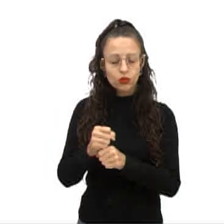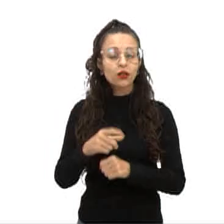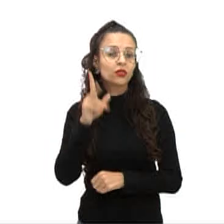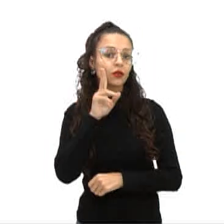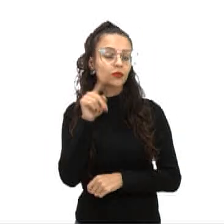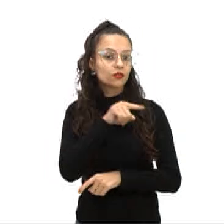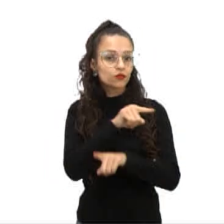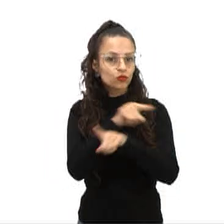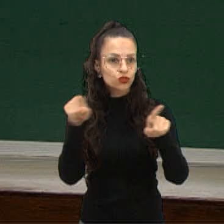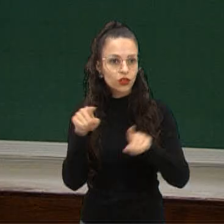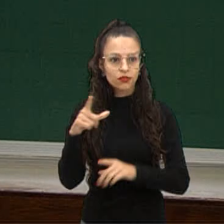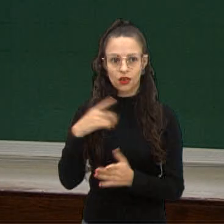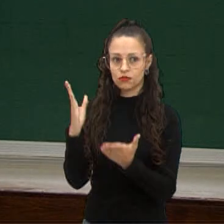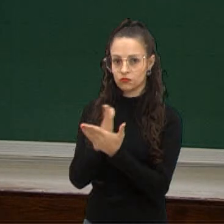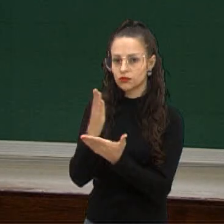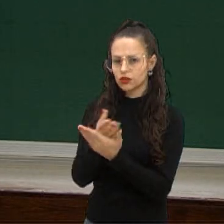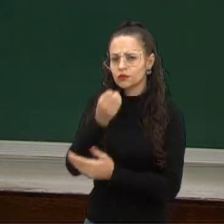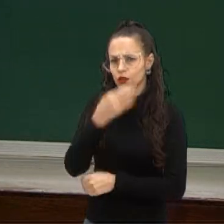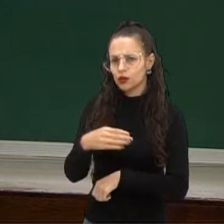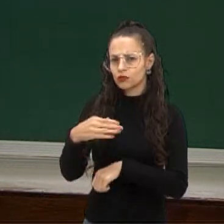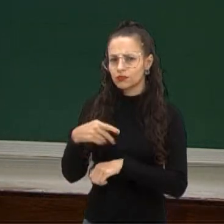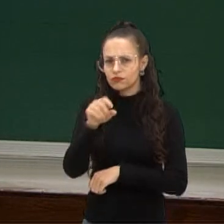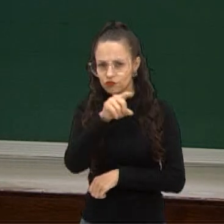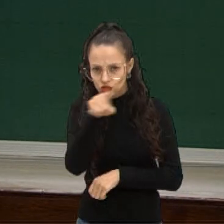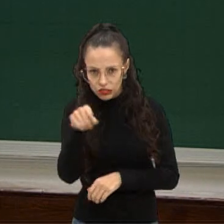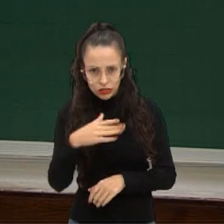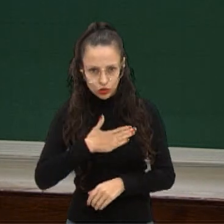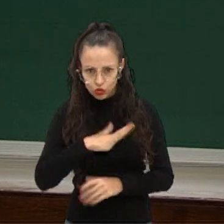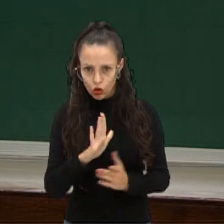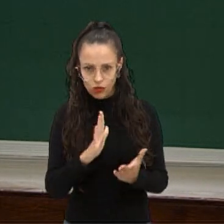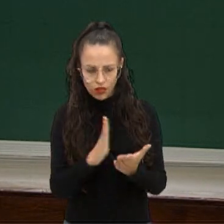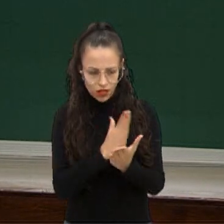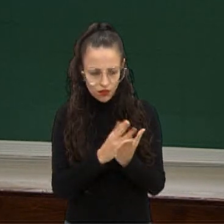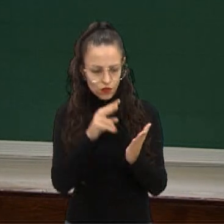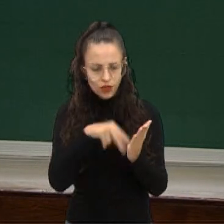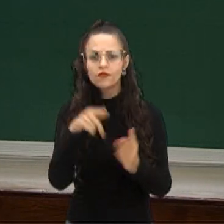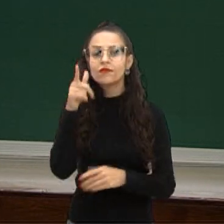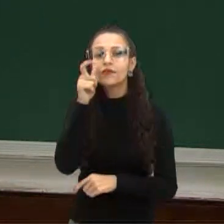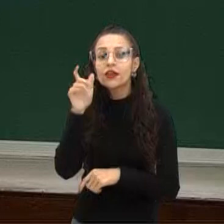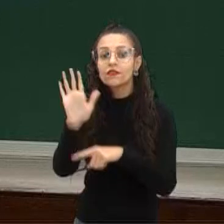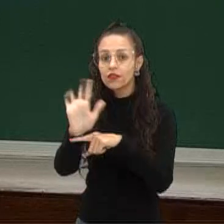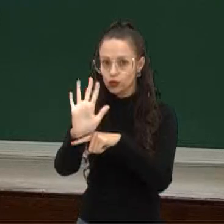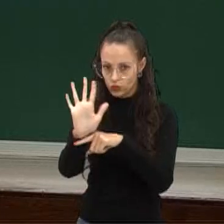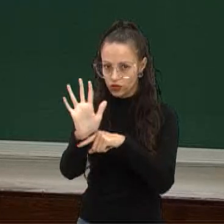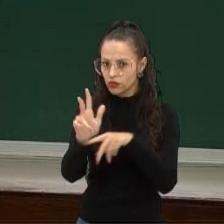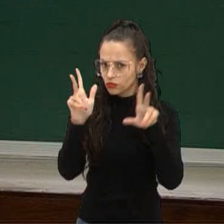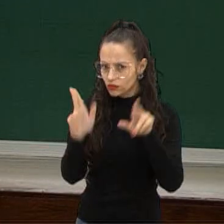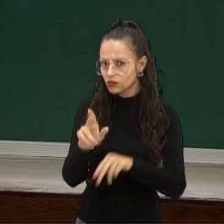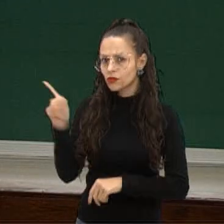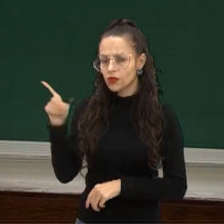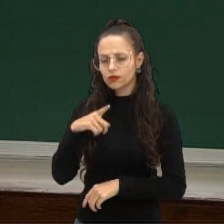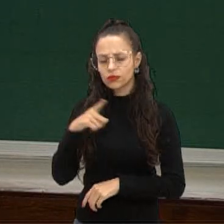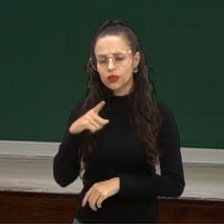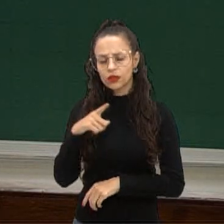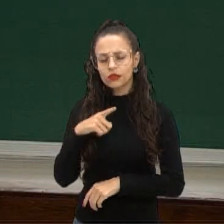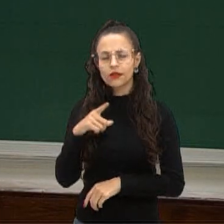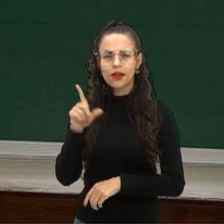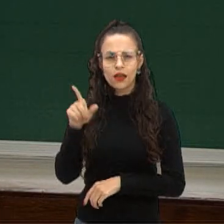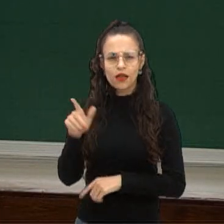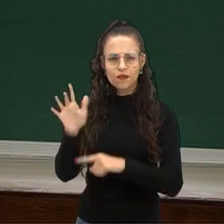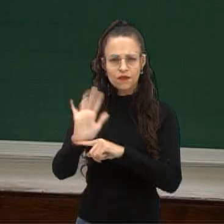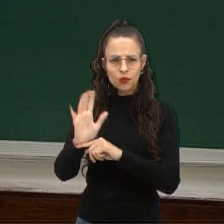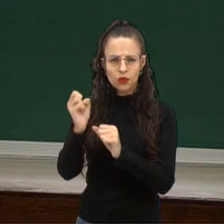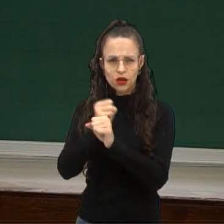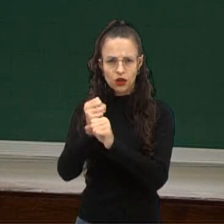vocês, tem um livro muito bom que eu aconselho vocês a ver. Se vocês não gostam de ler livro, veja o filme. Tem um filme, tá? Quem interpreta esse filme, acho que esse filme é dos